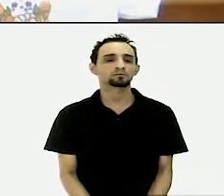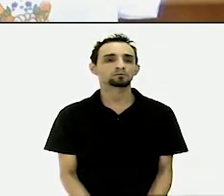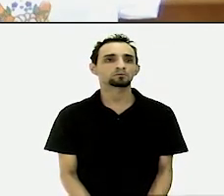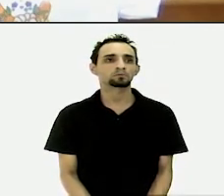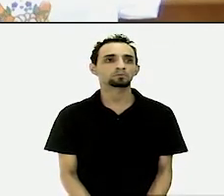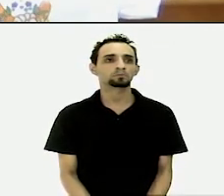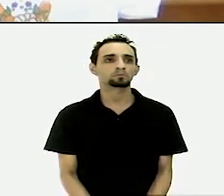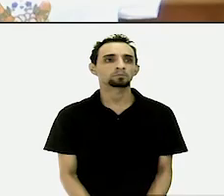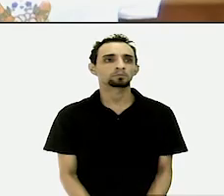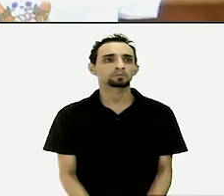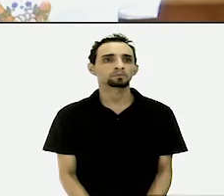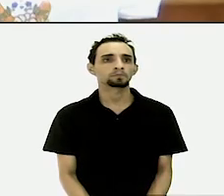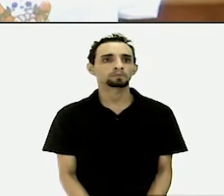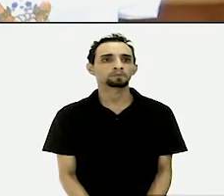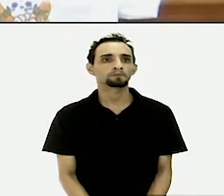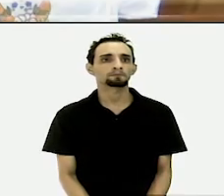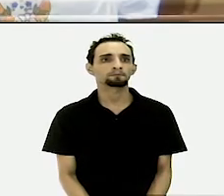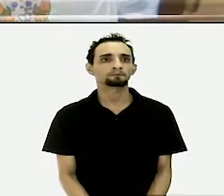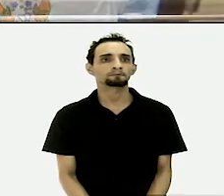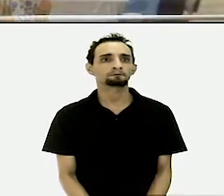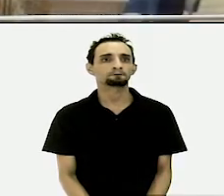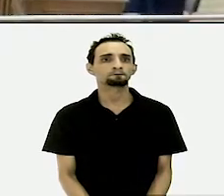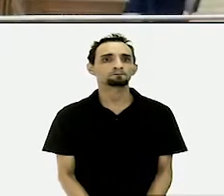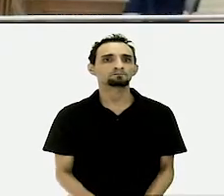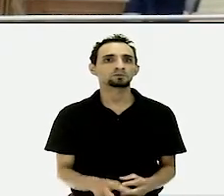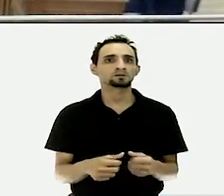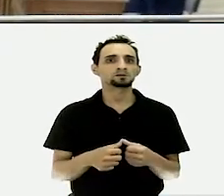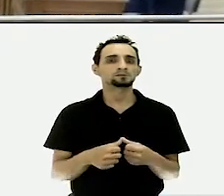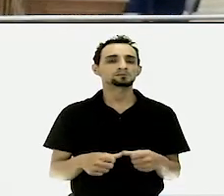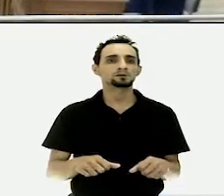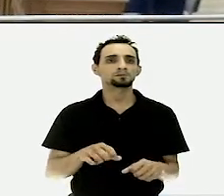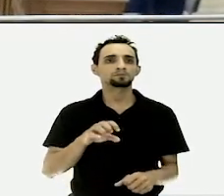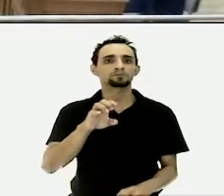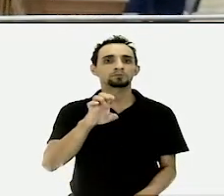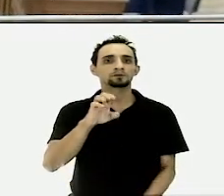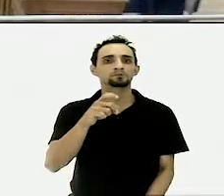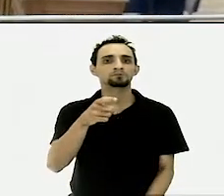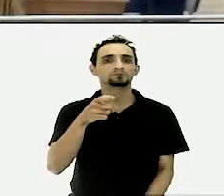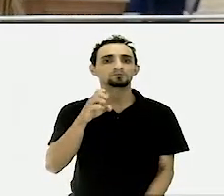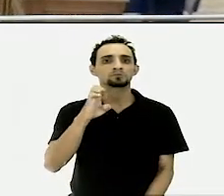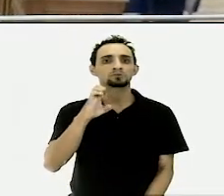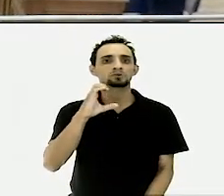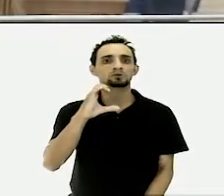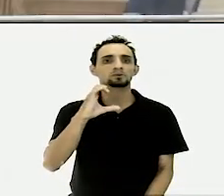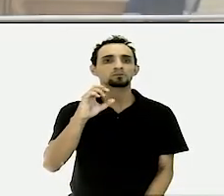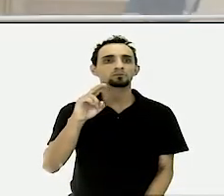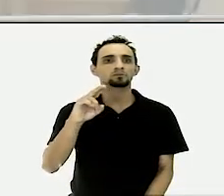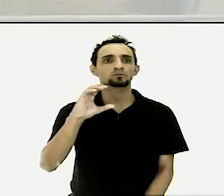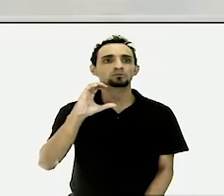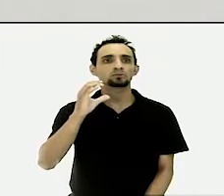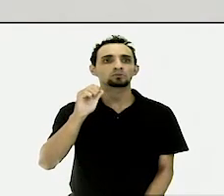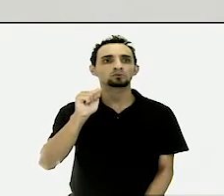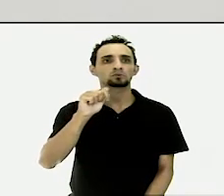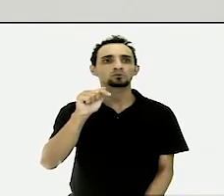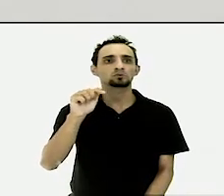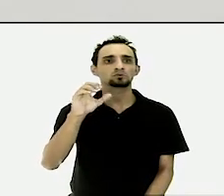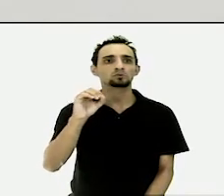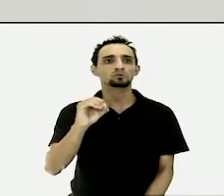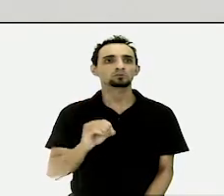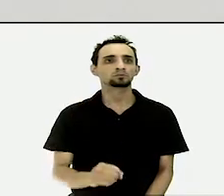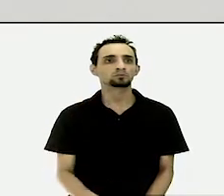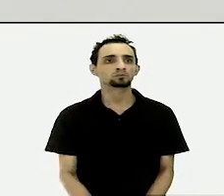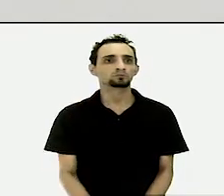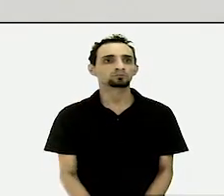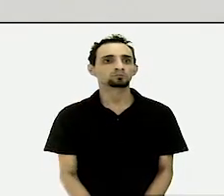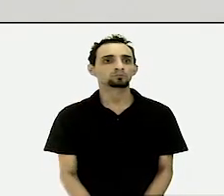O parecer está em discussão da moção de repúdio. Muito obrigada aos nobres vereadores de terem